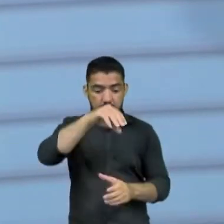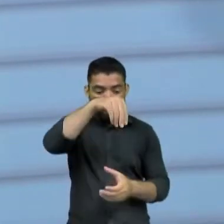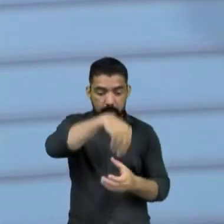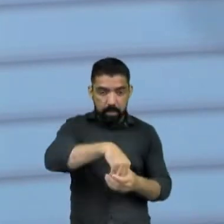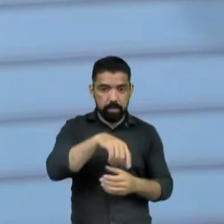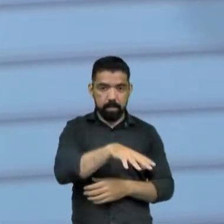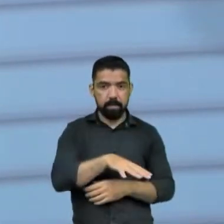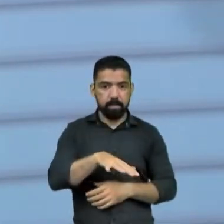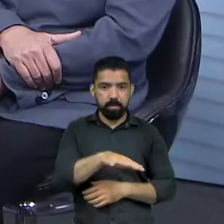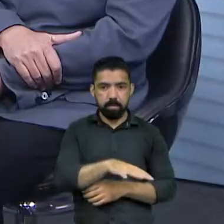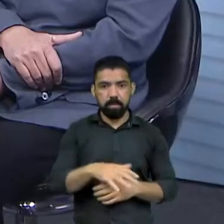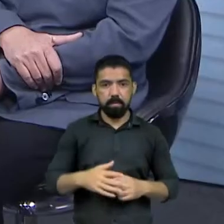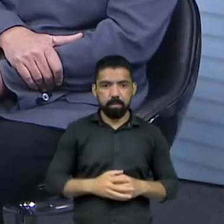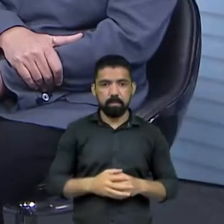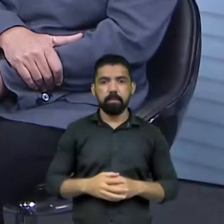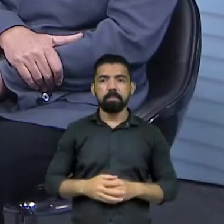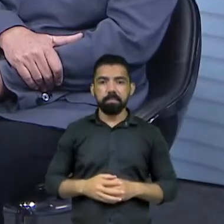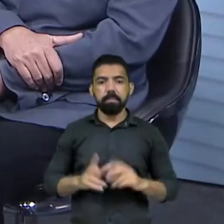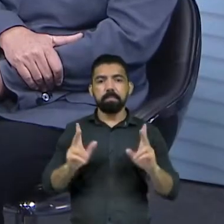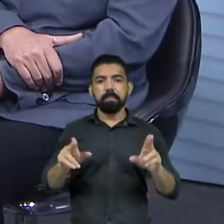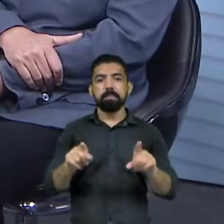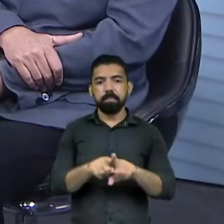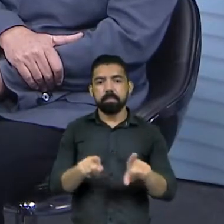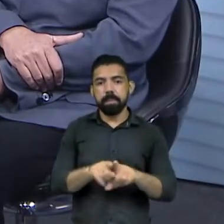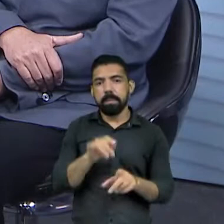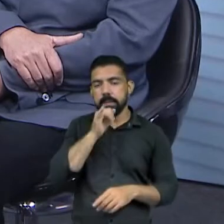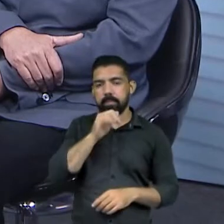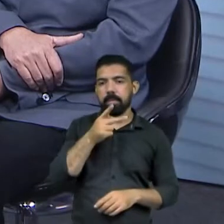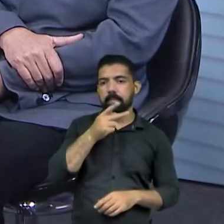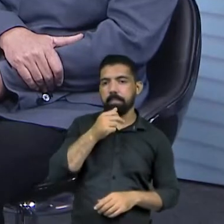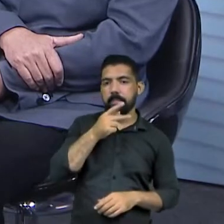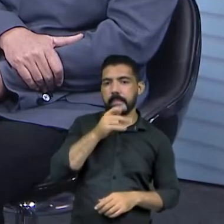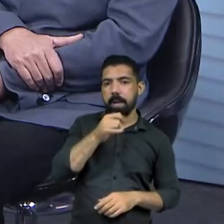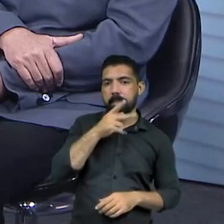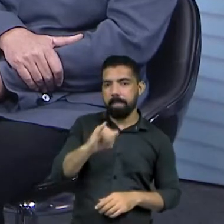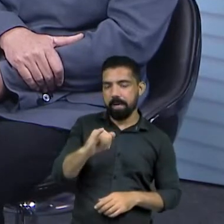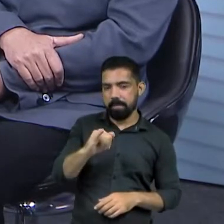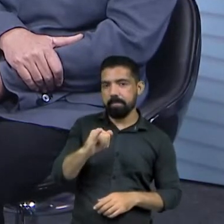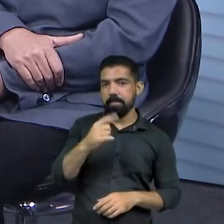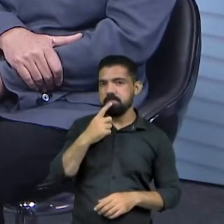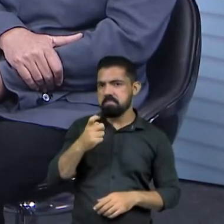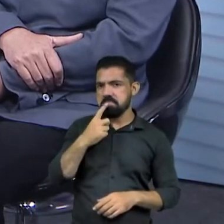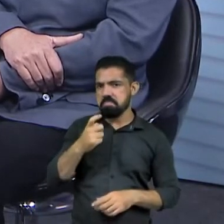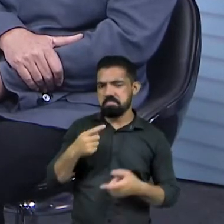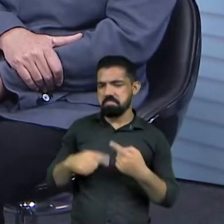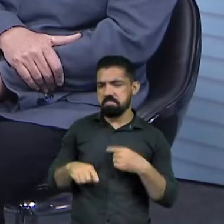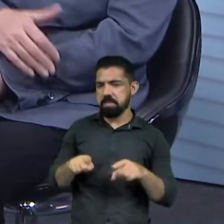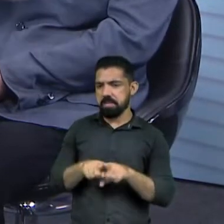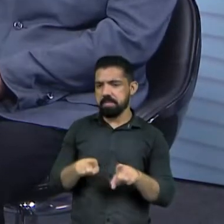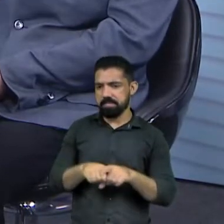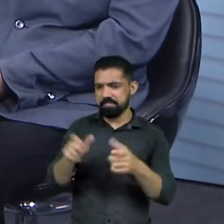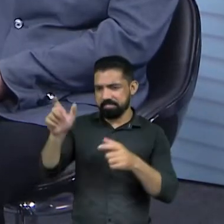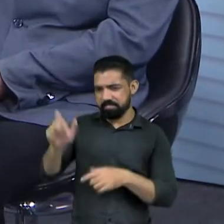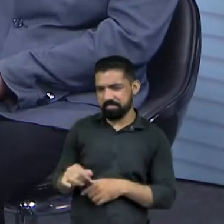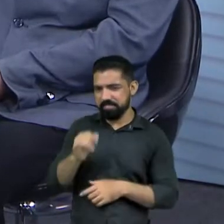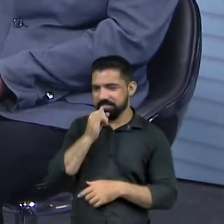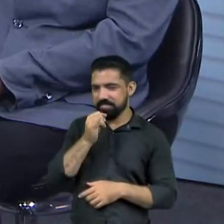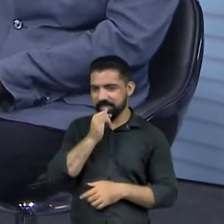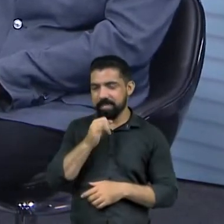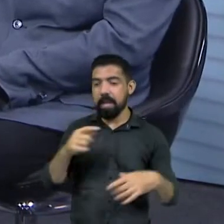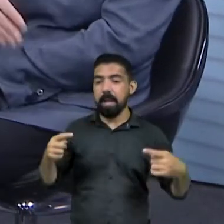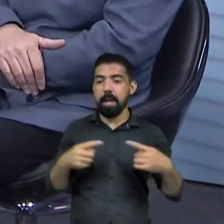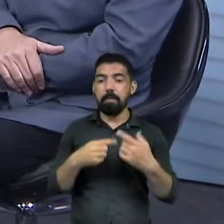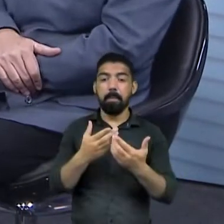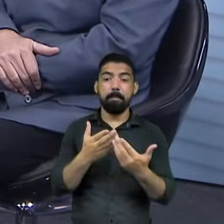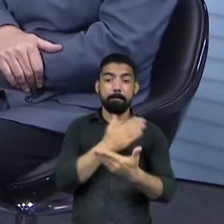n Papai Noel V chdo de vermelho exatamente Papai Noel na de vermelho o Nicolau lá né no é o Nicolau que por conta de um refrigerante